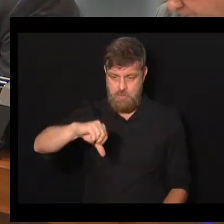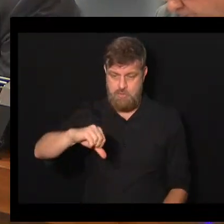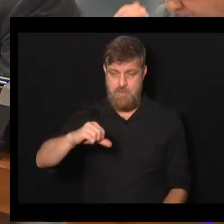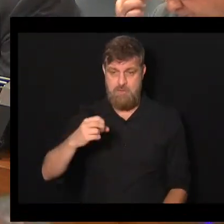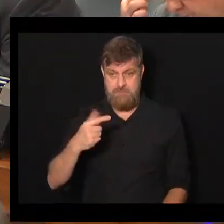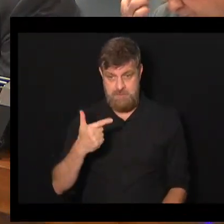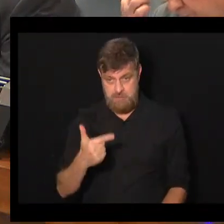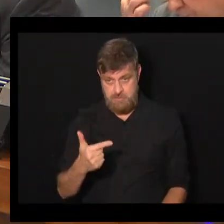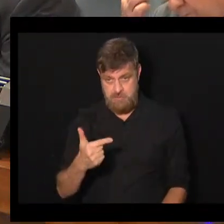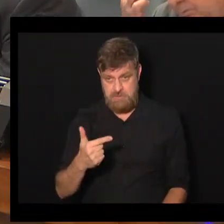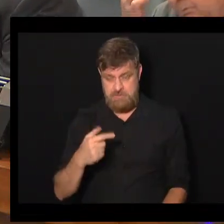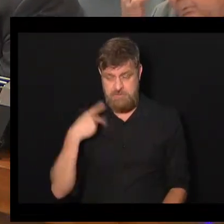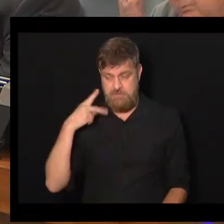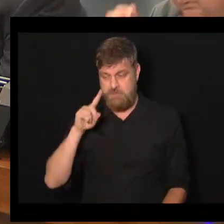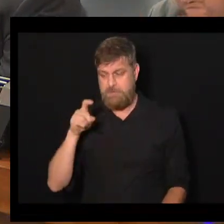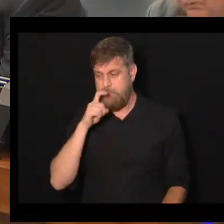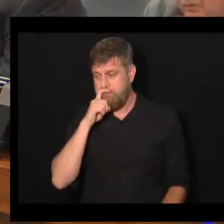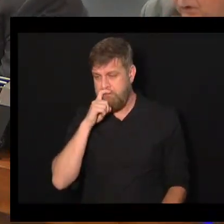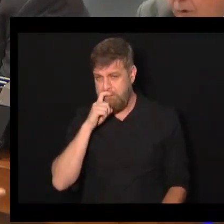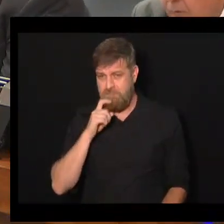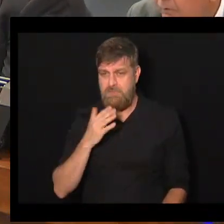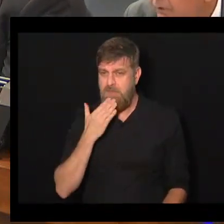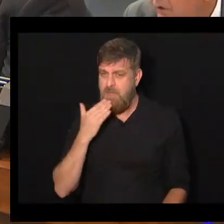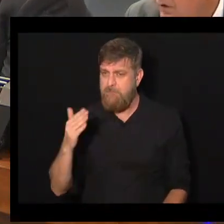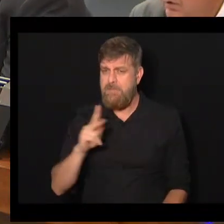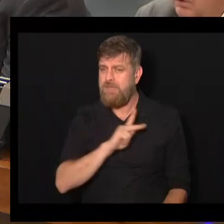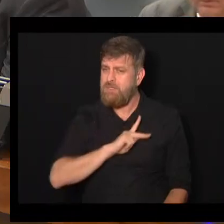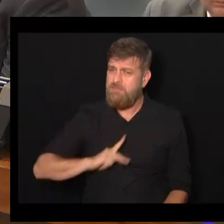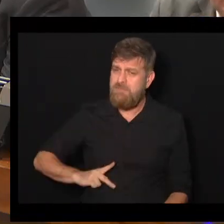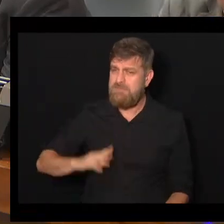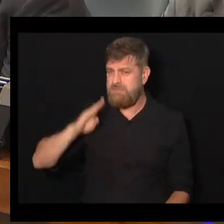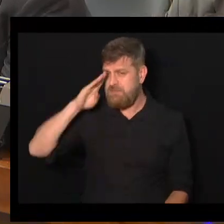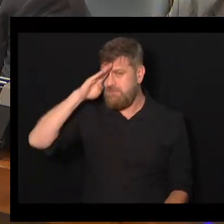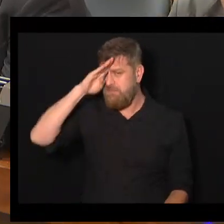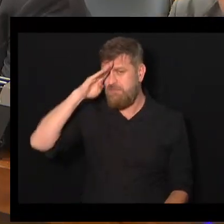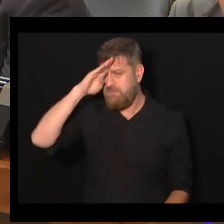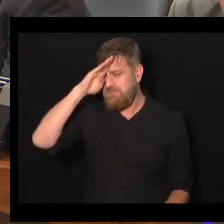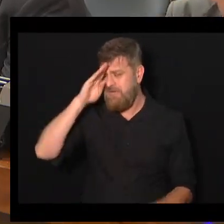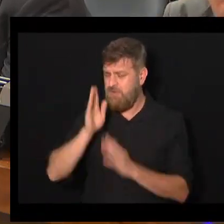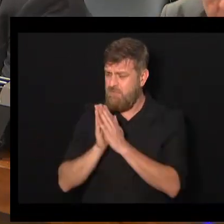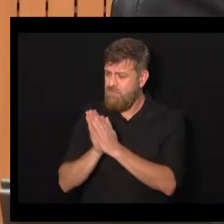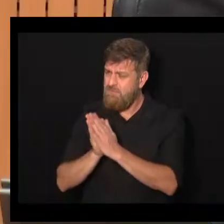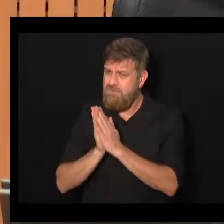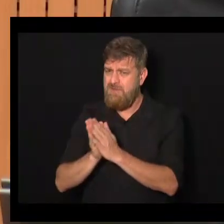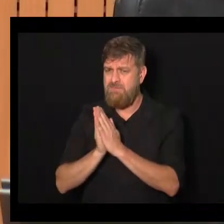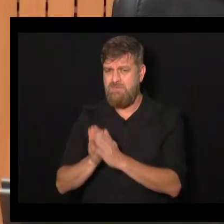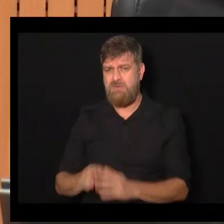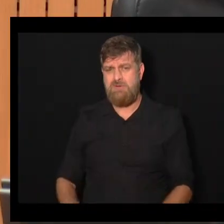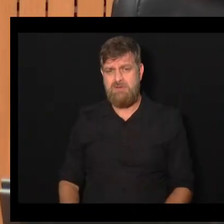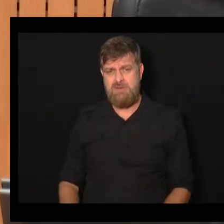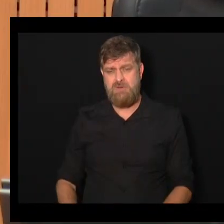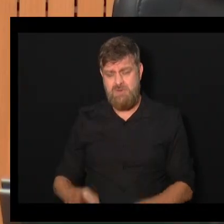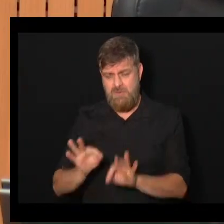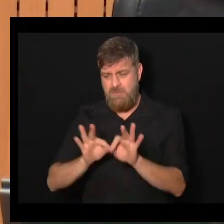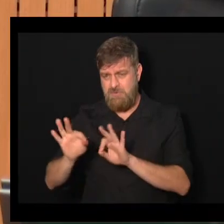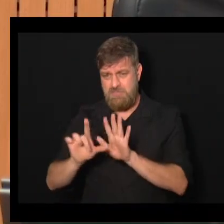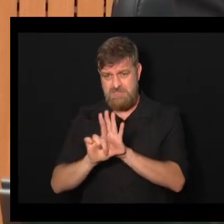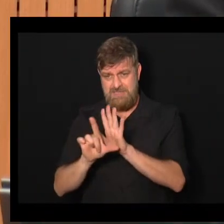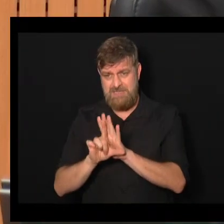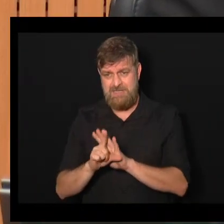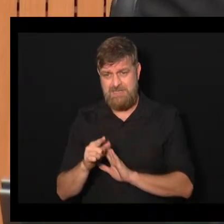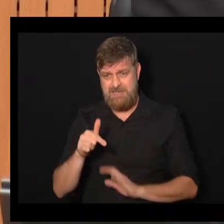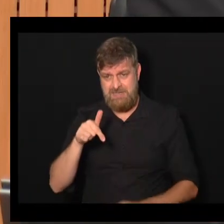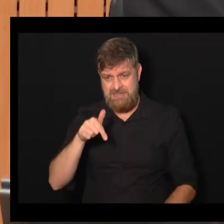Zé Carlos, que apela ao presidente da República, senhor Jair Messias Bolsonaro, para que vete na íntegra o projeto de